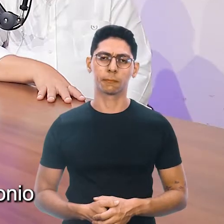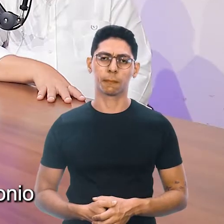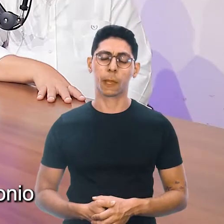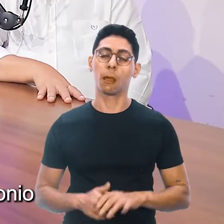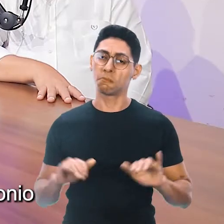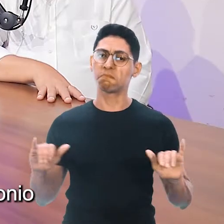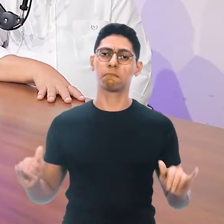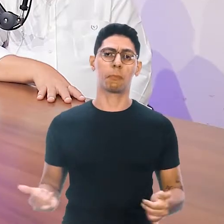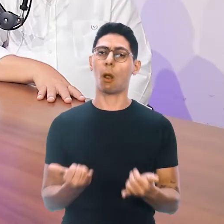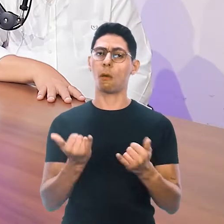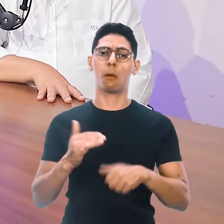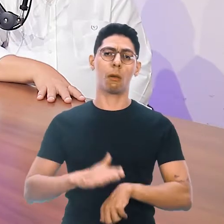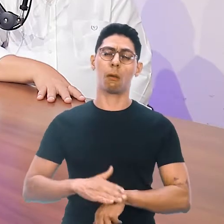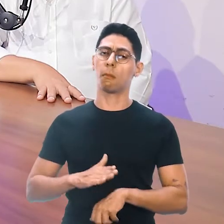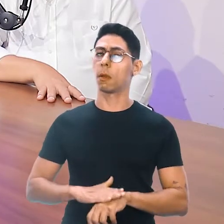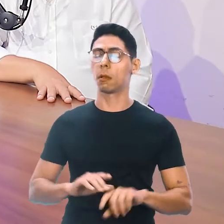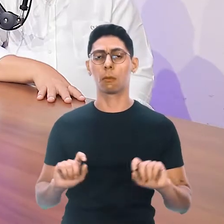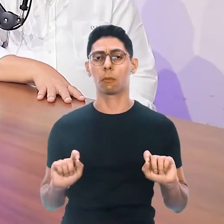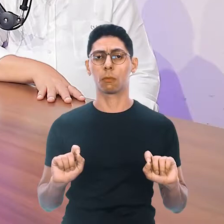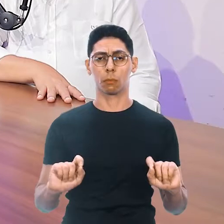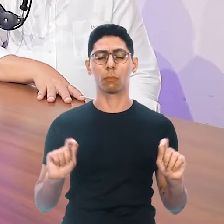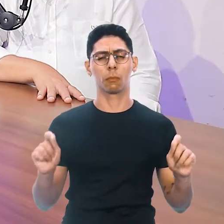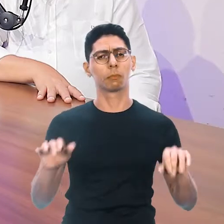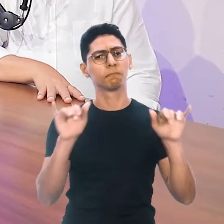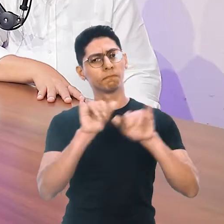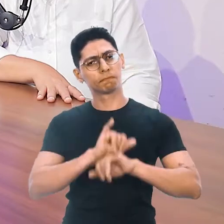aproveitar esse momento, Antônio, até para dizer o seguinte.